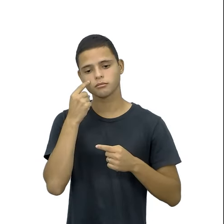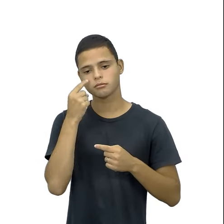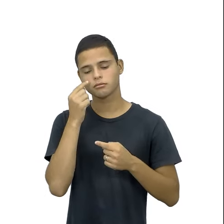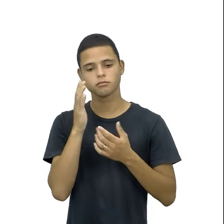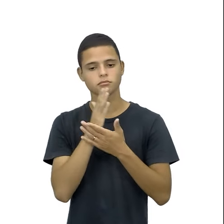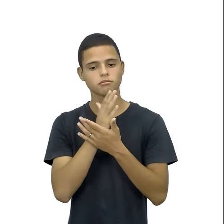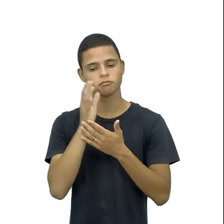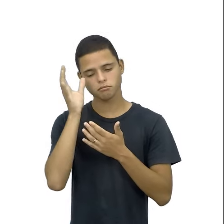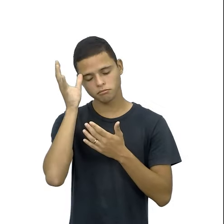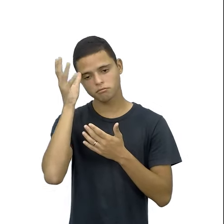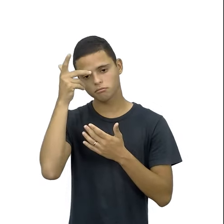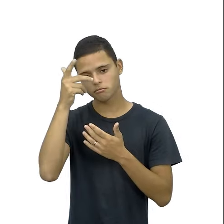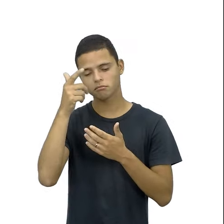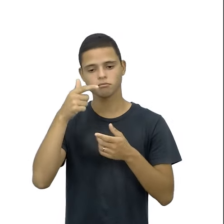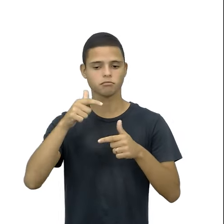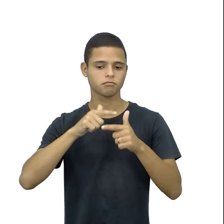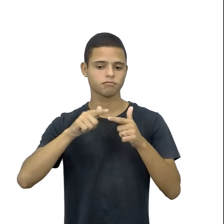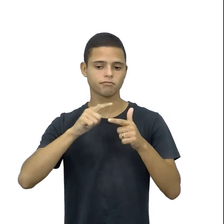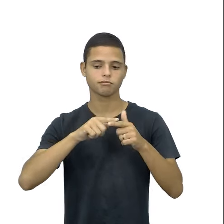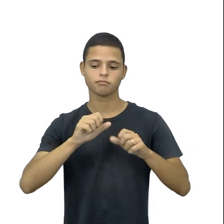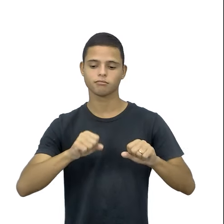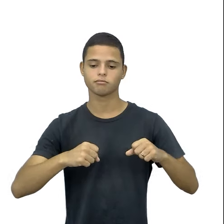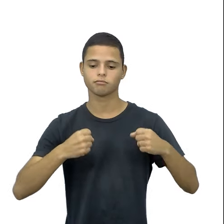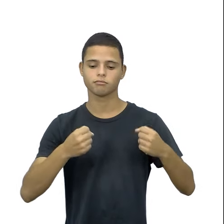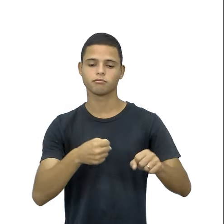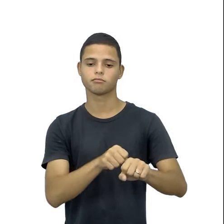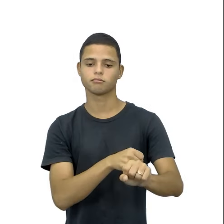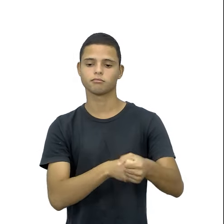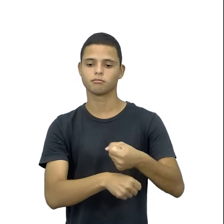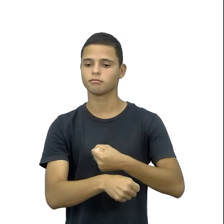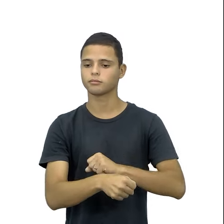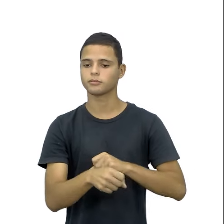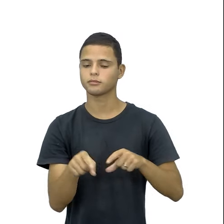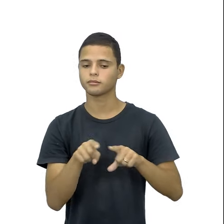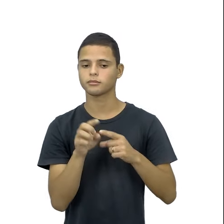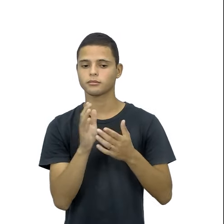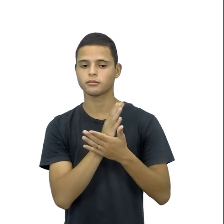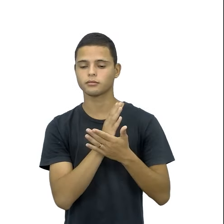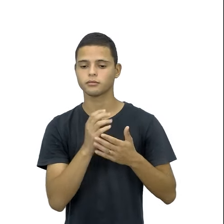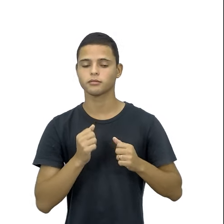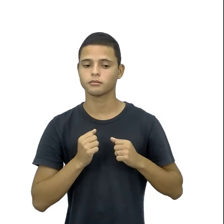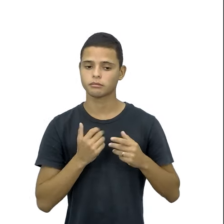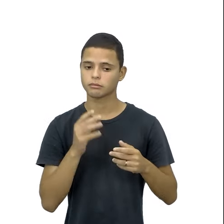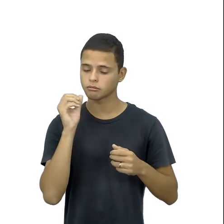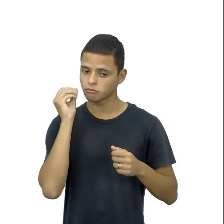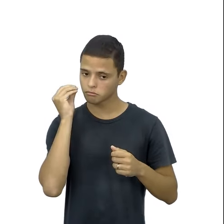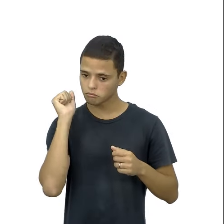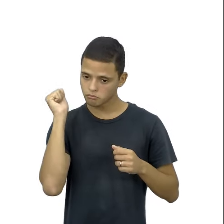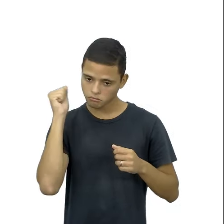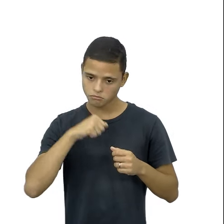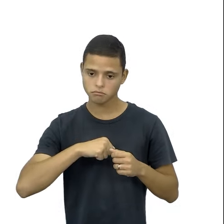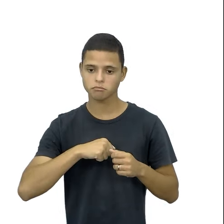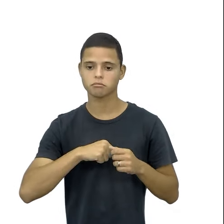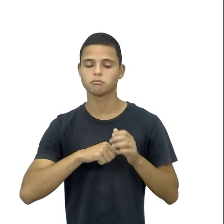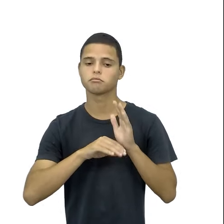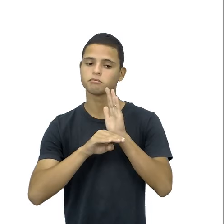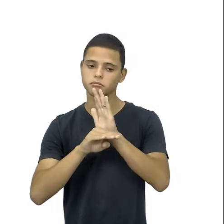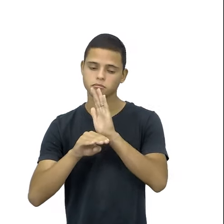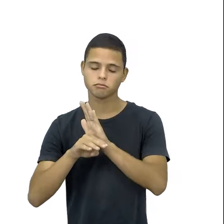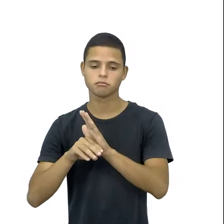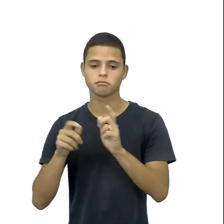de problemas na prática, né? Sugerimos ações que poderão auxiliar, né, vocês na TPC durante